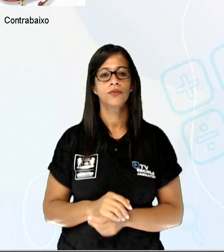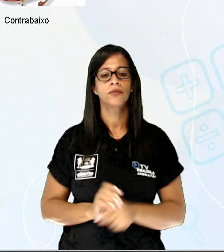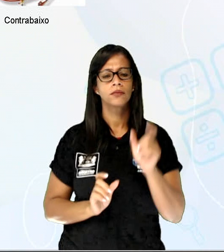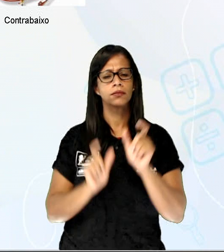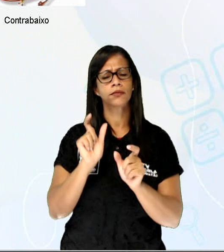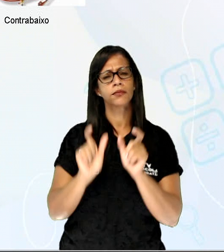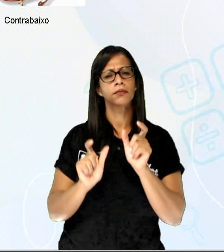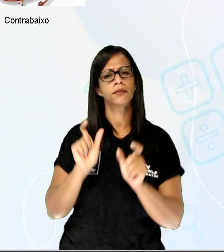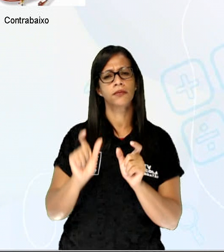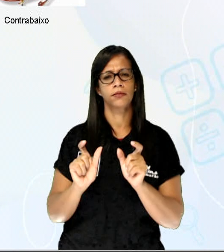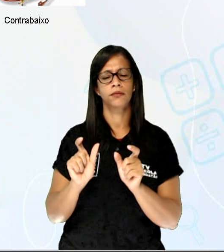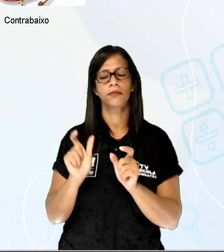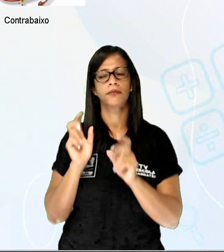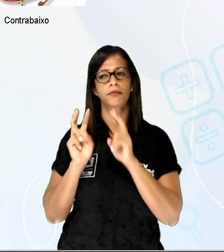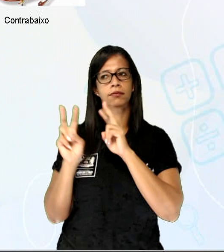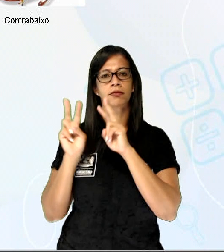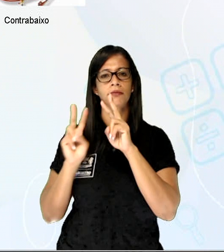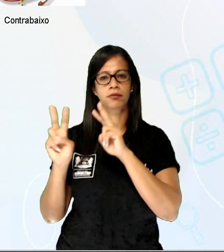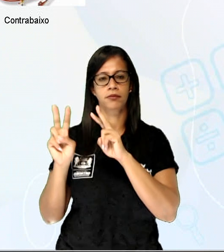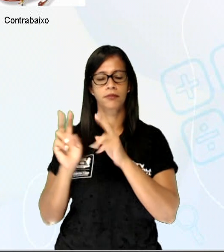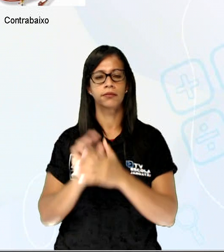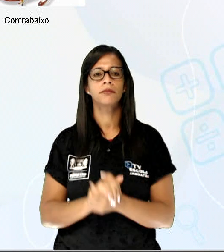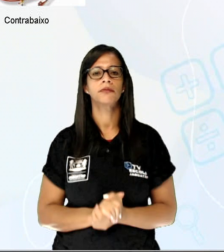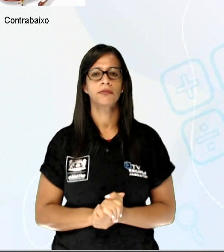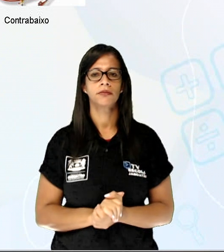um. Vamos ouvir agora o violino.